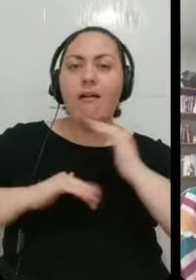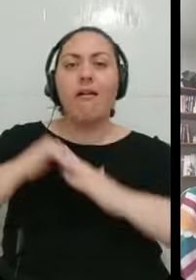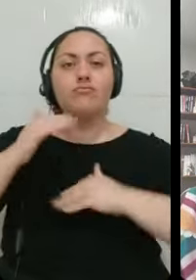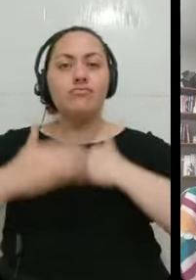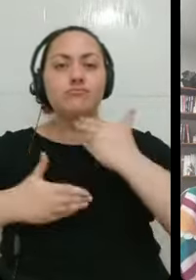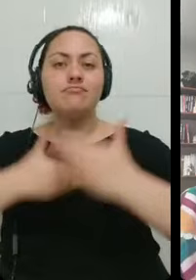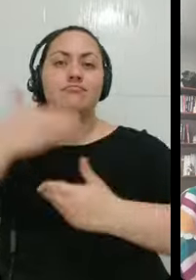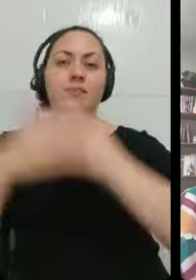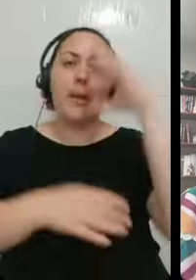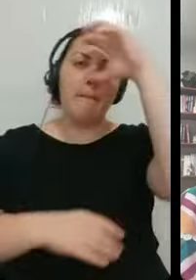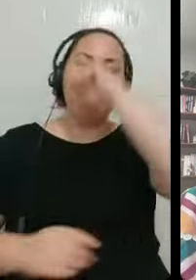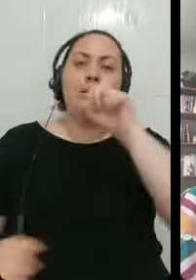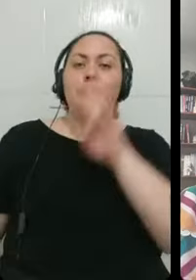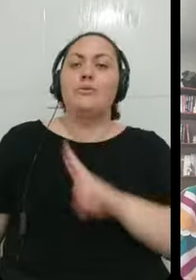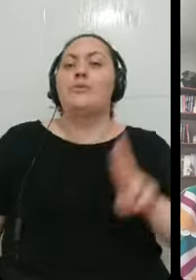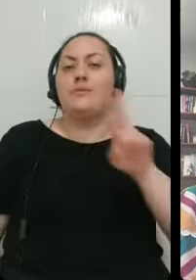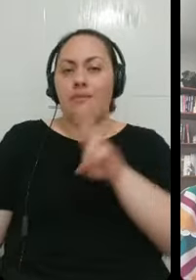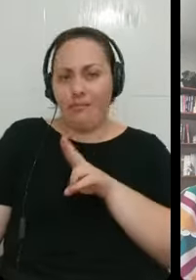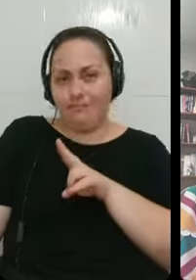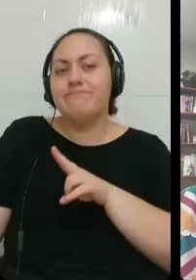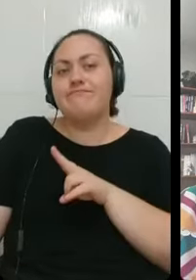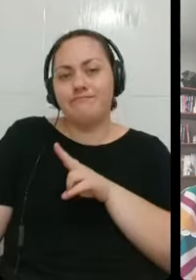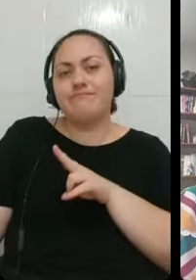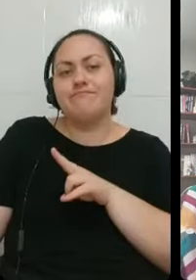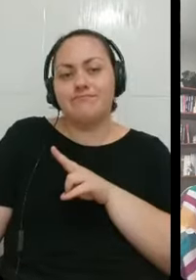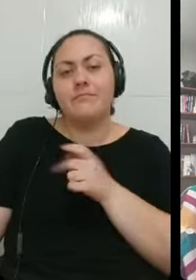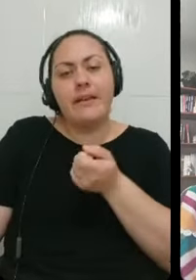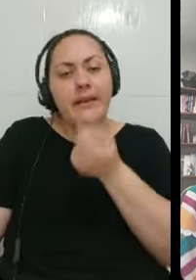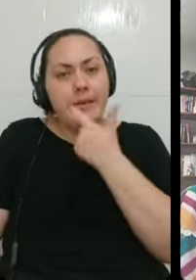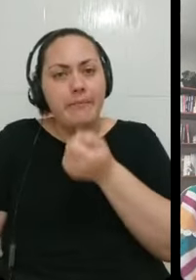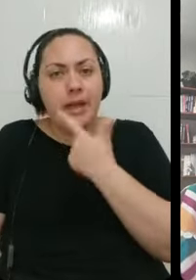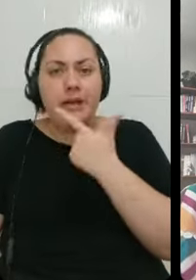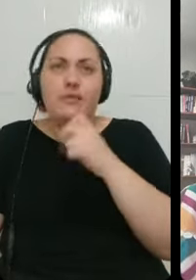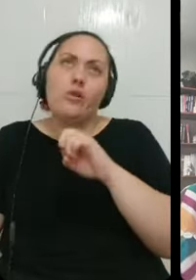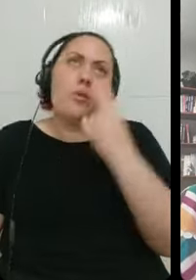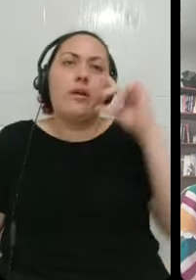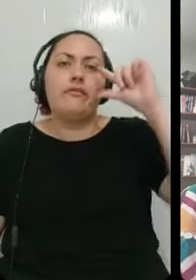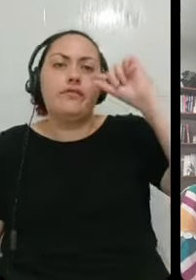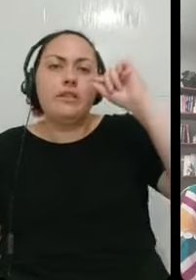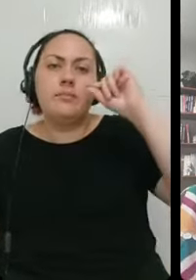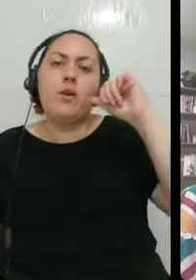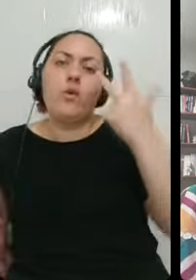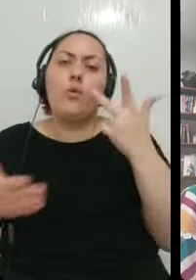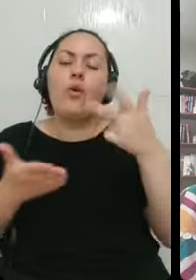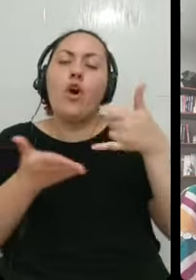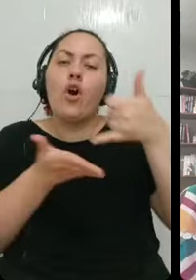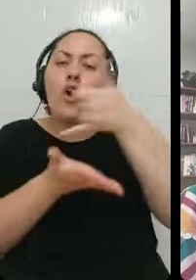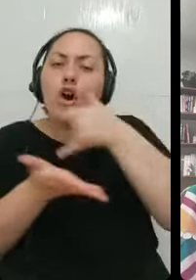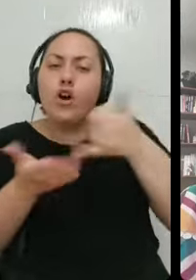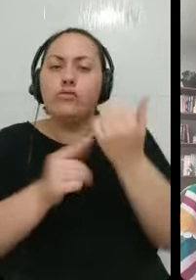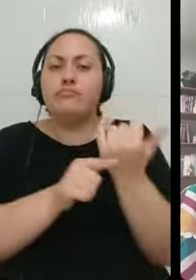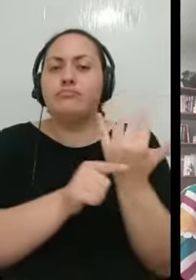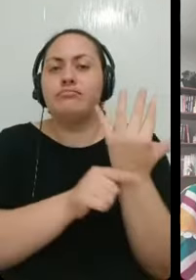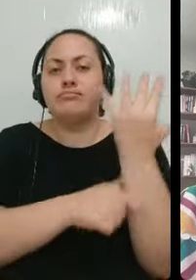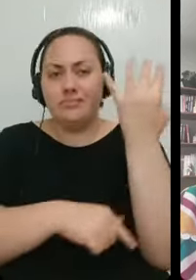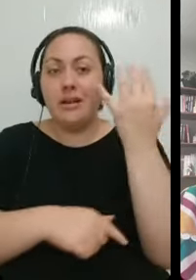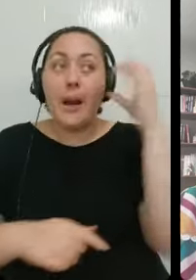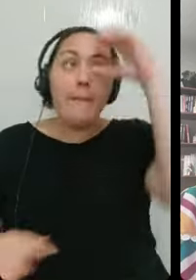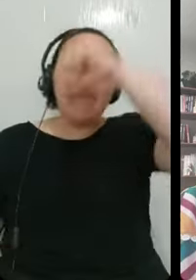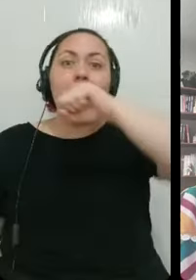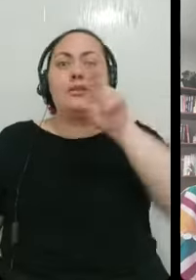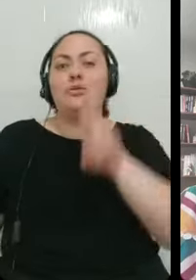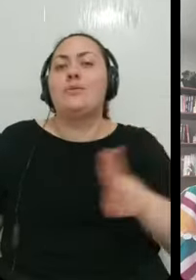ao utilizar também, né, medicamentos fitoterápicos e óleos essenciais. Então, a gente não